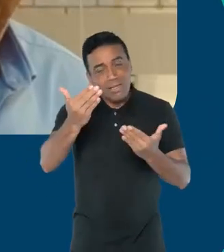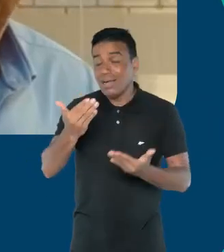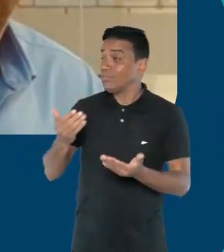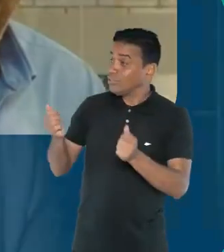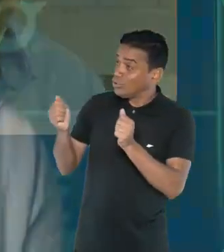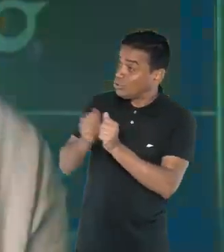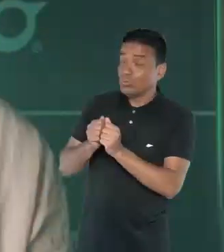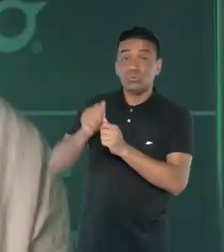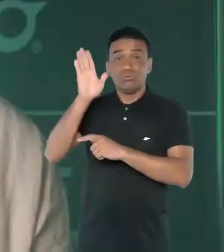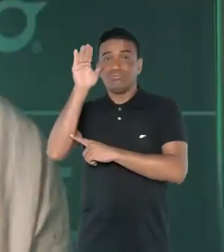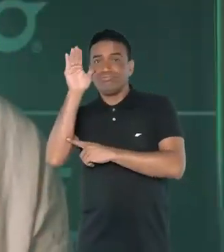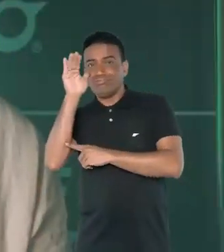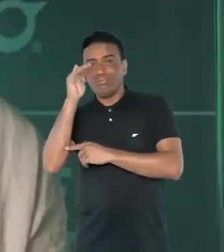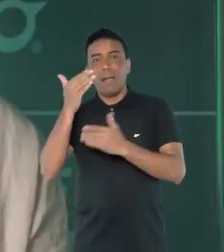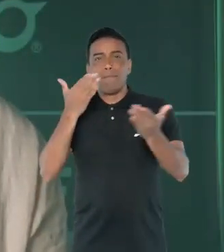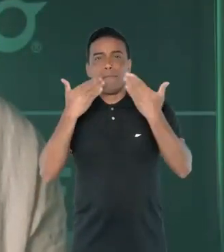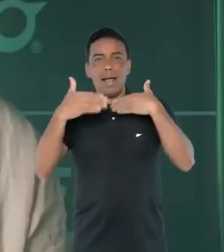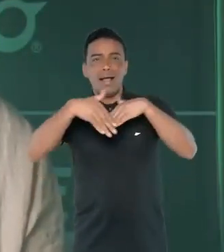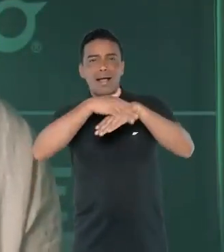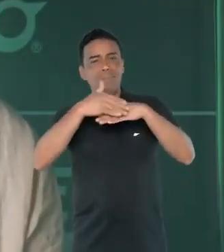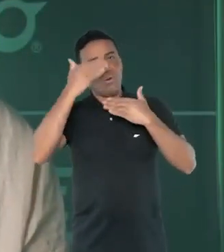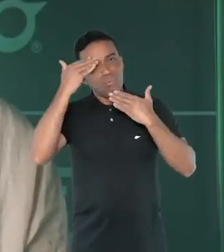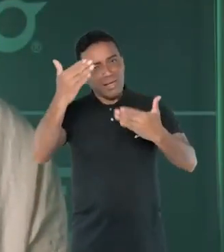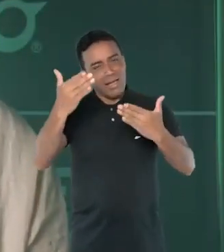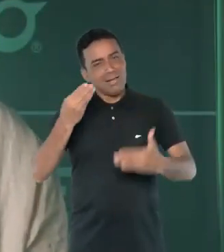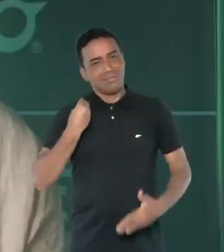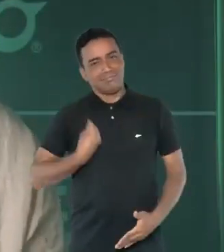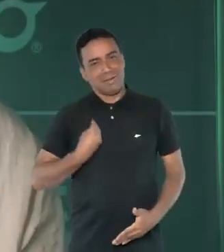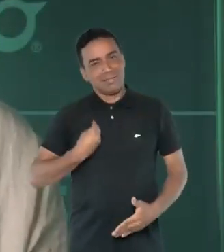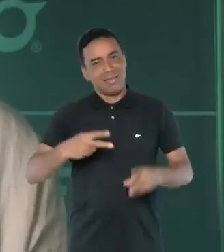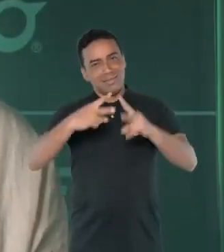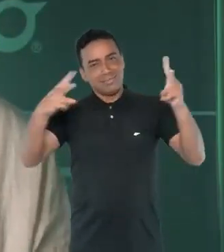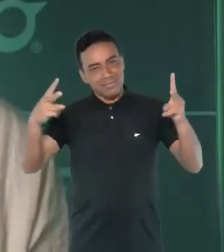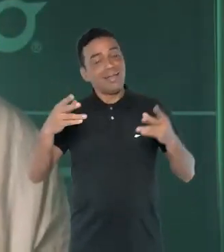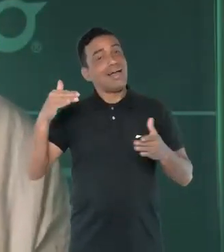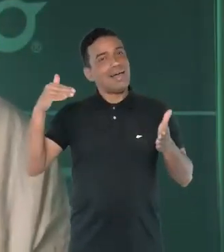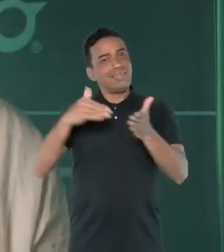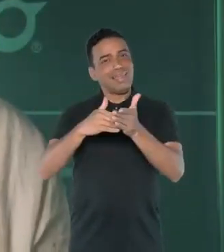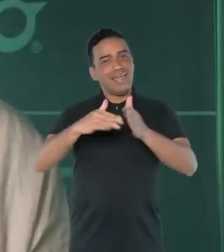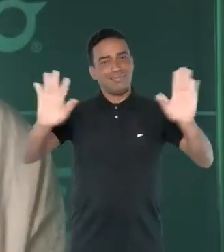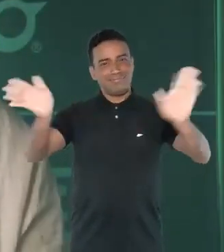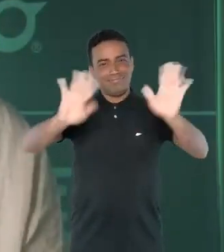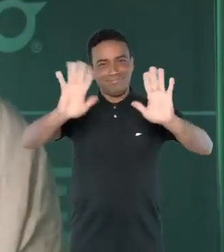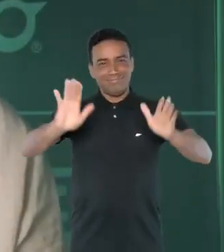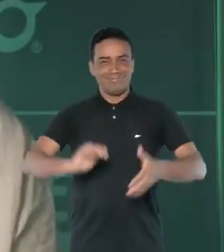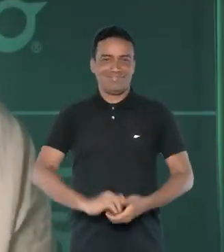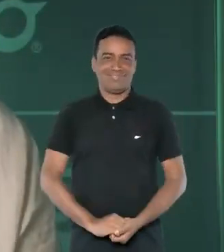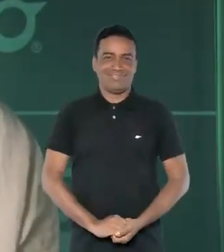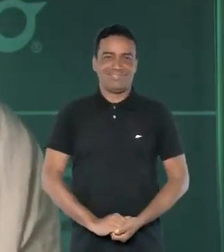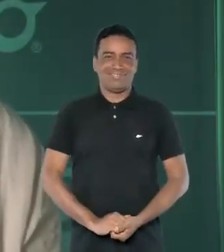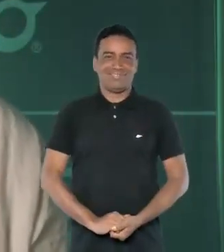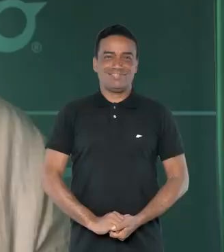obrigado. E você que esteve conosco ao longo dessa conversa, muito obrigado pela sua presença e até a próxima.